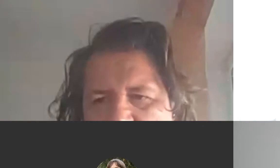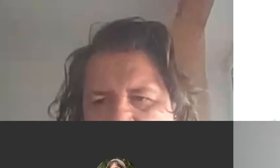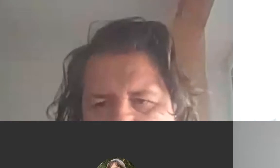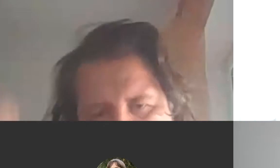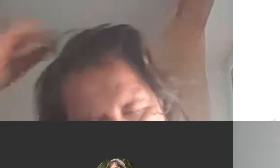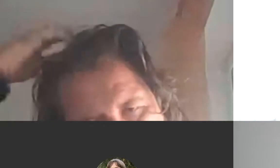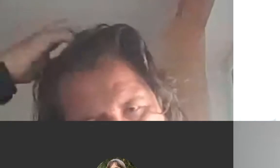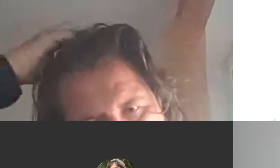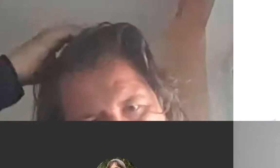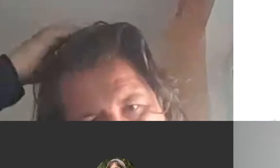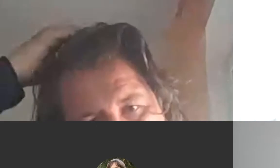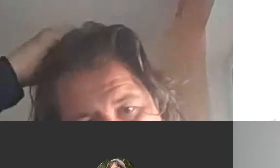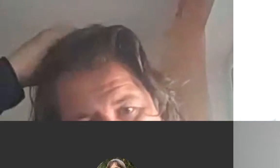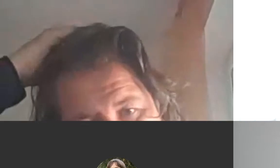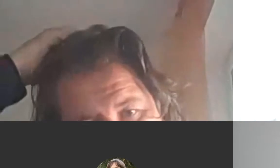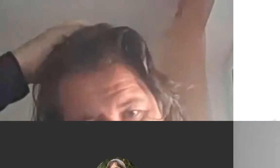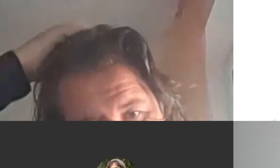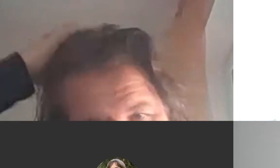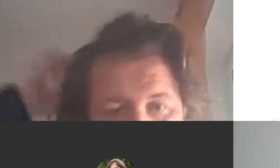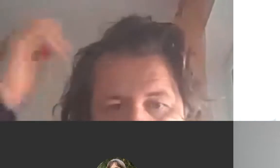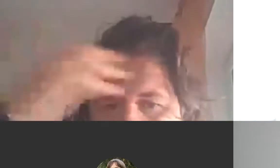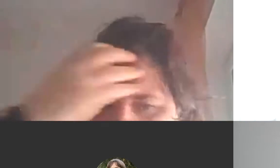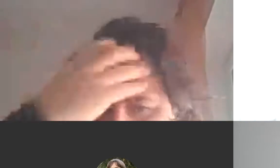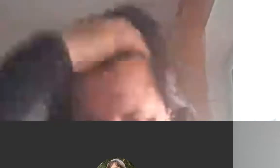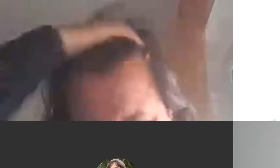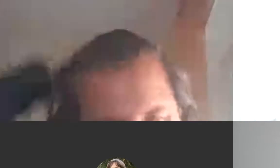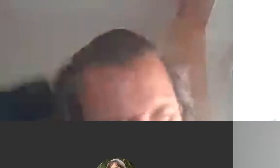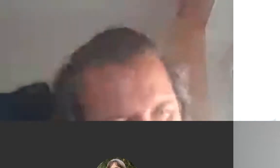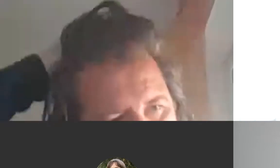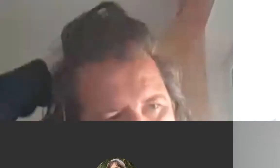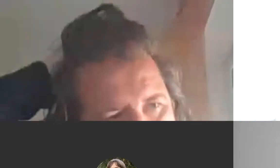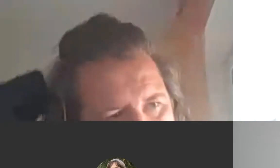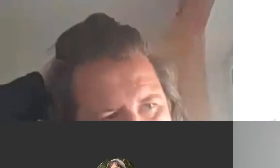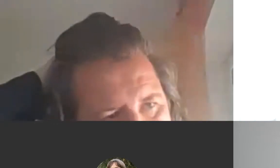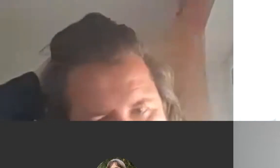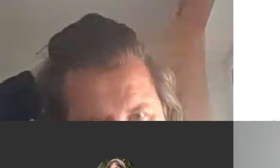conteúdo, e mais que o conteúdo